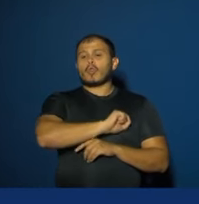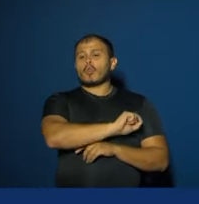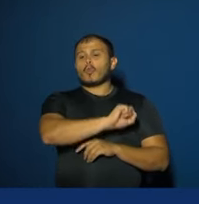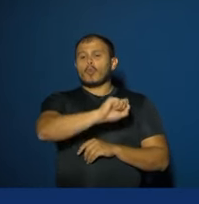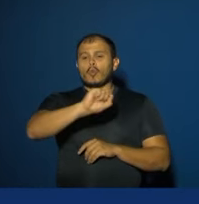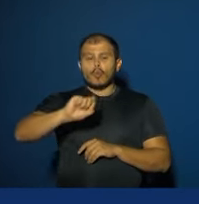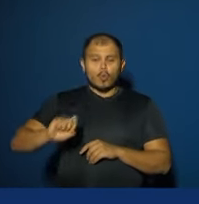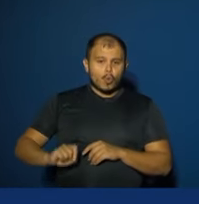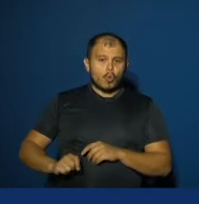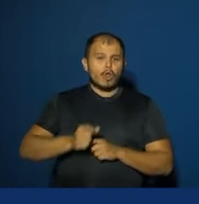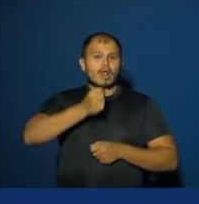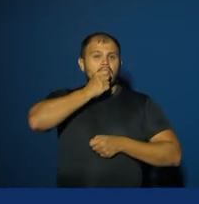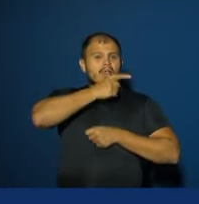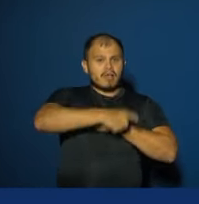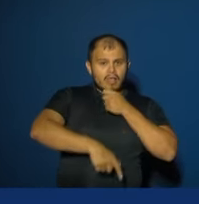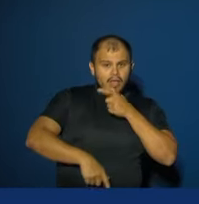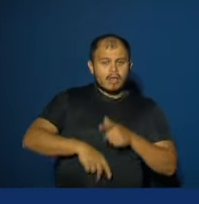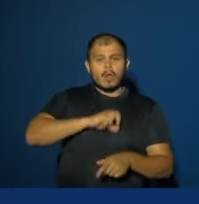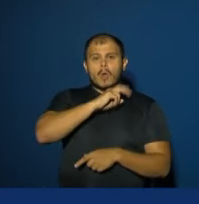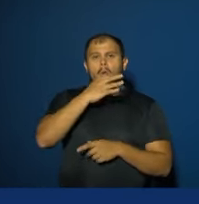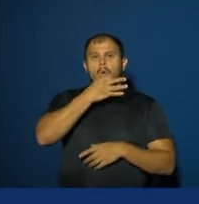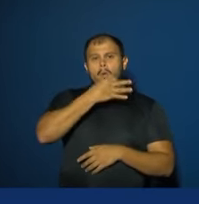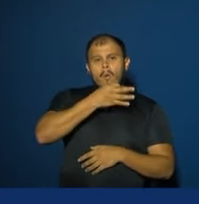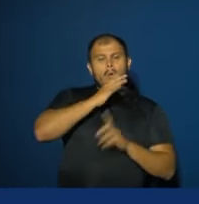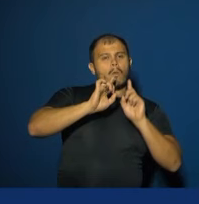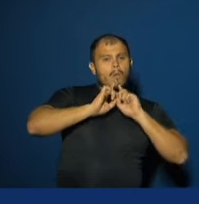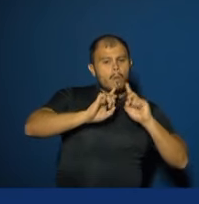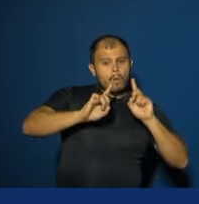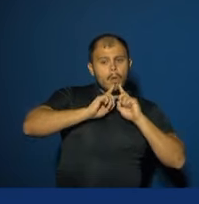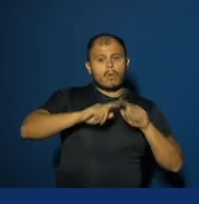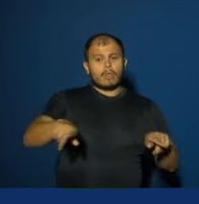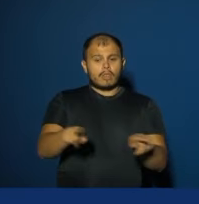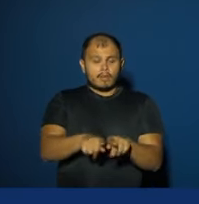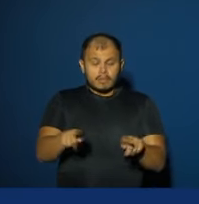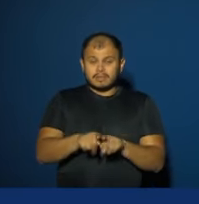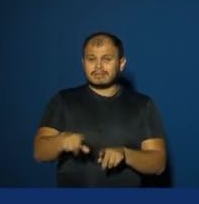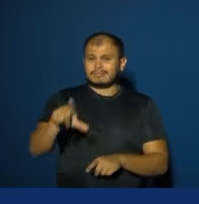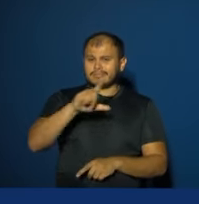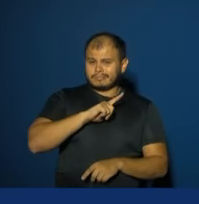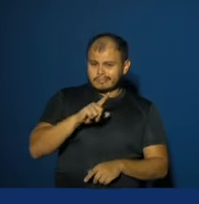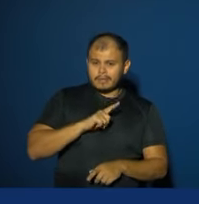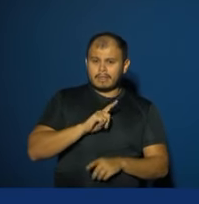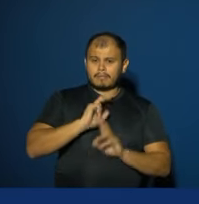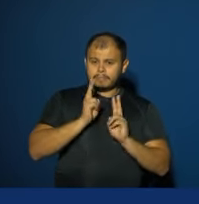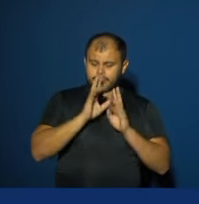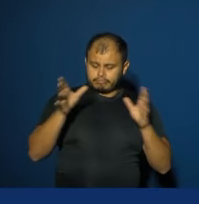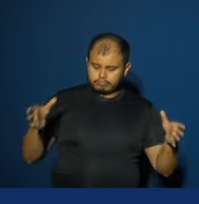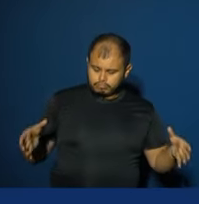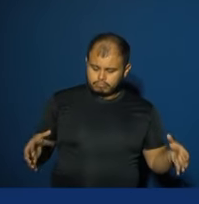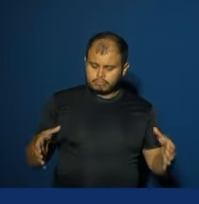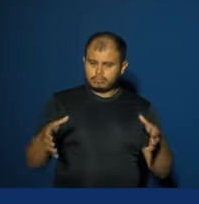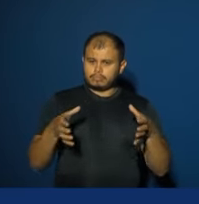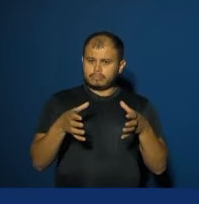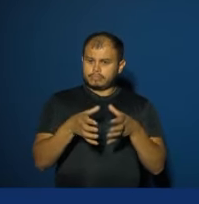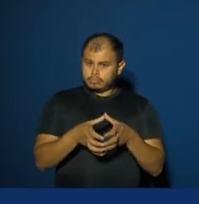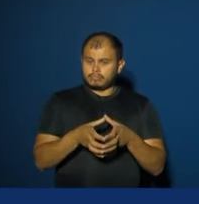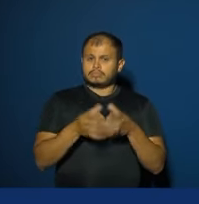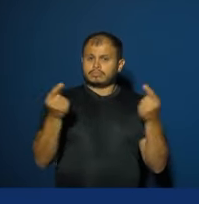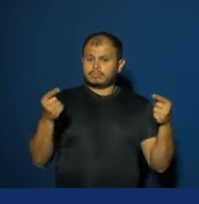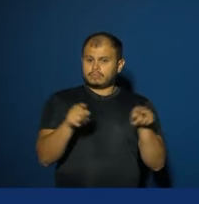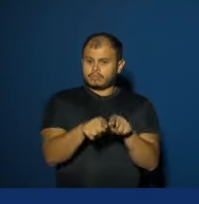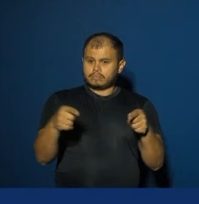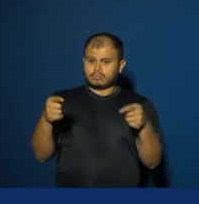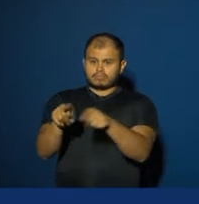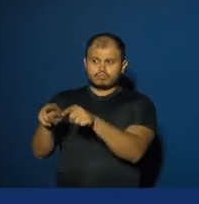e entender que a gente faz parte a mesma missão do nosso dos nossos tenants né dos nossos eh parceiros